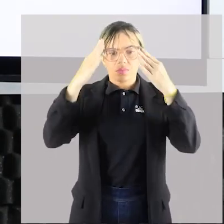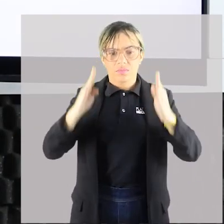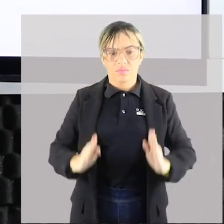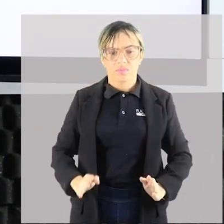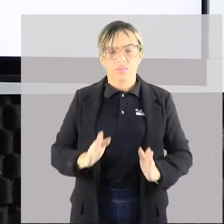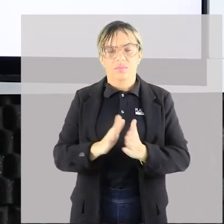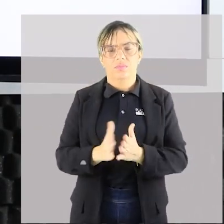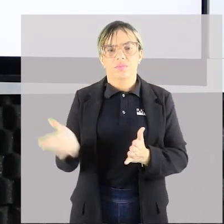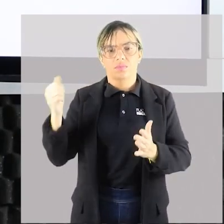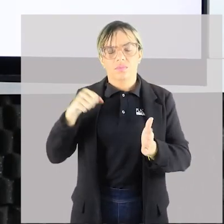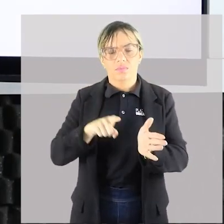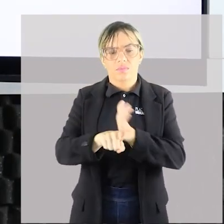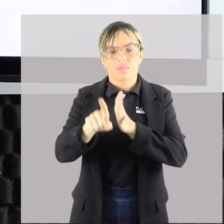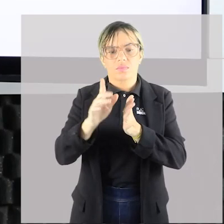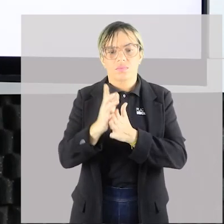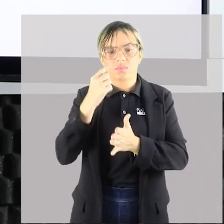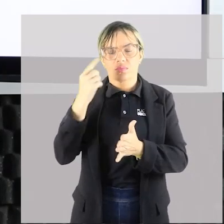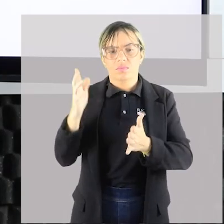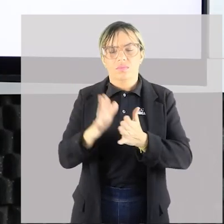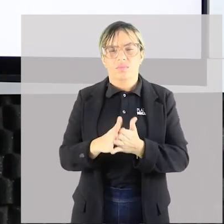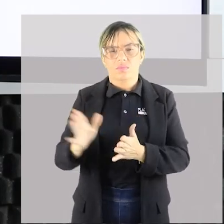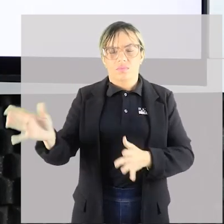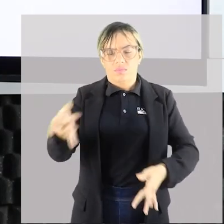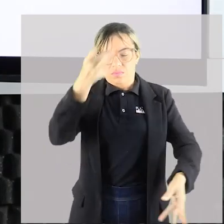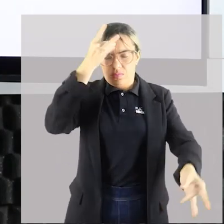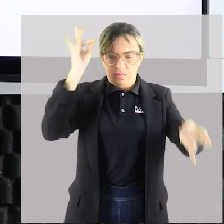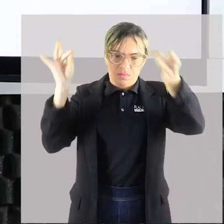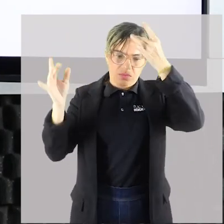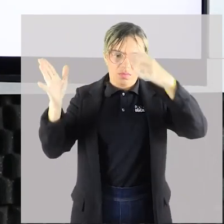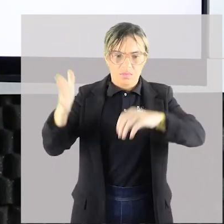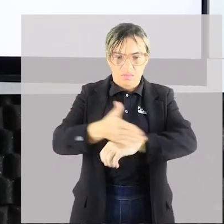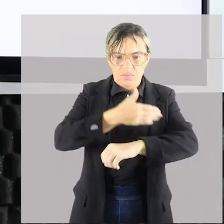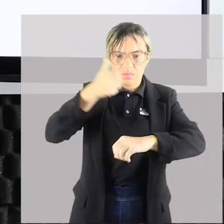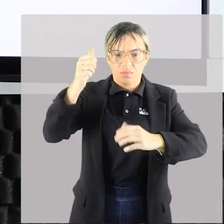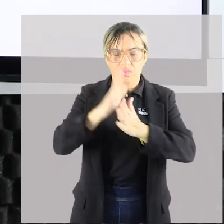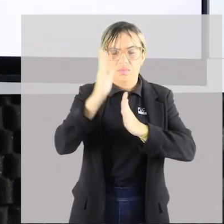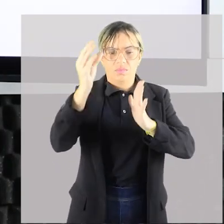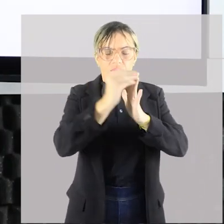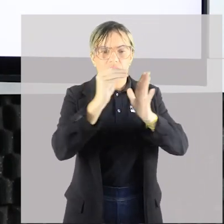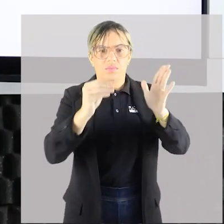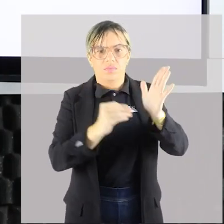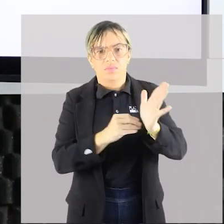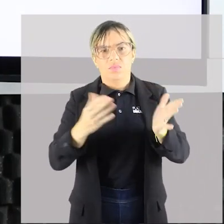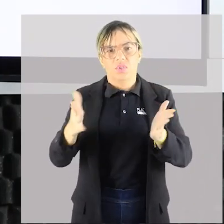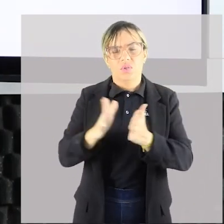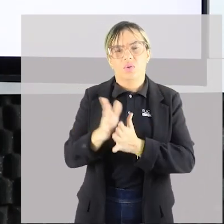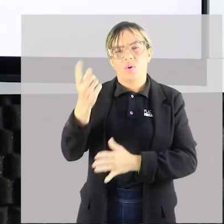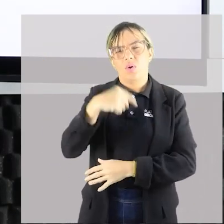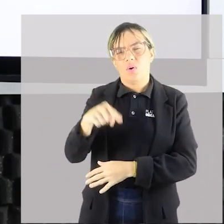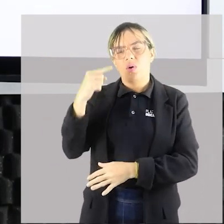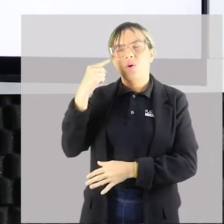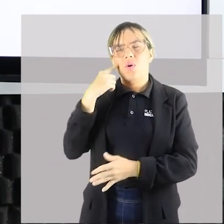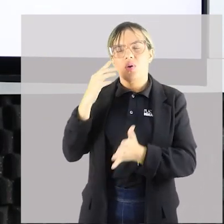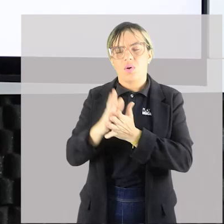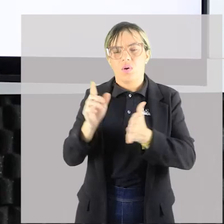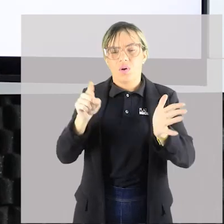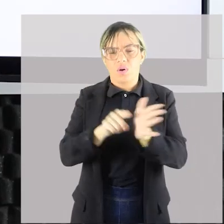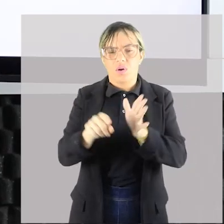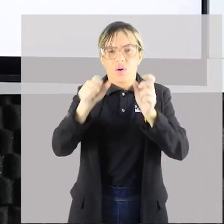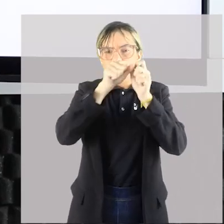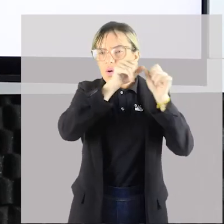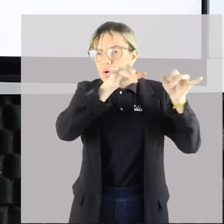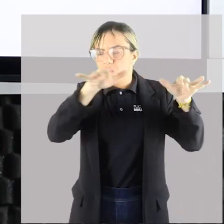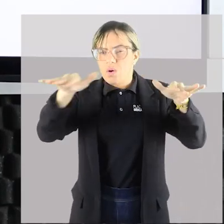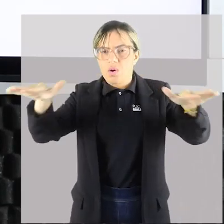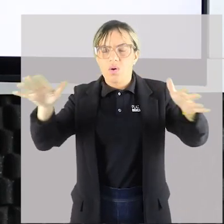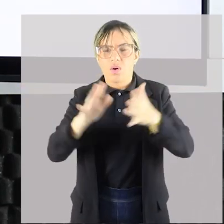aqui comigo essas questões, tá? Para a gente fixar melhor esse conteúdo, tirar aí qualquer dúvida que tenha ficado, ampliar,